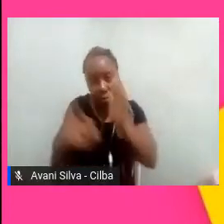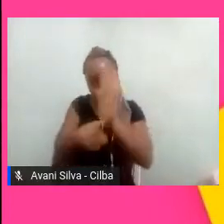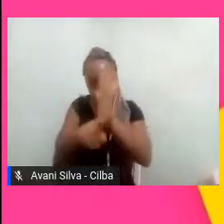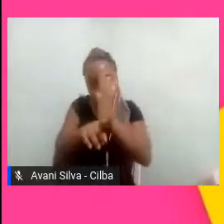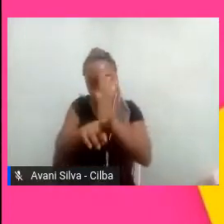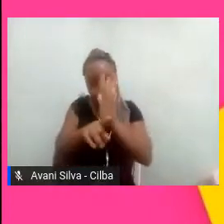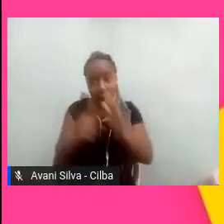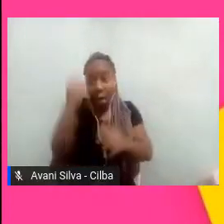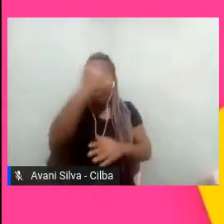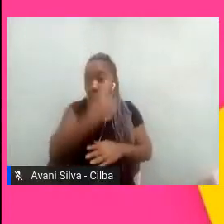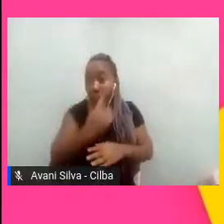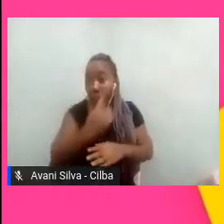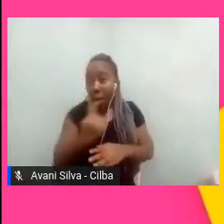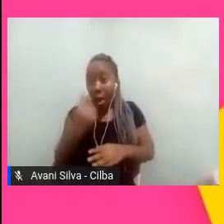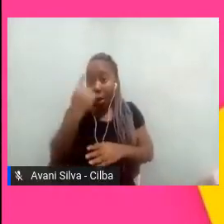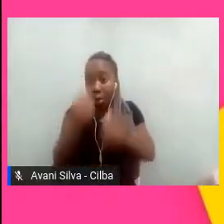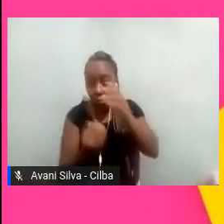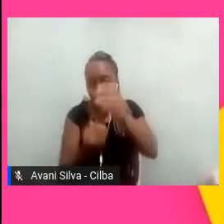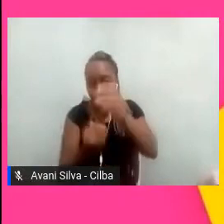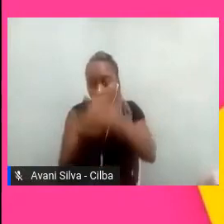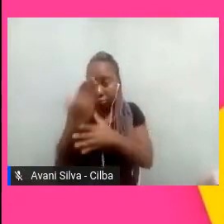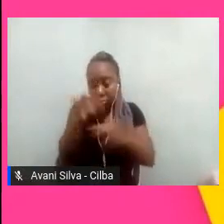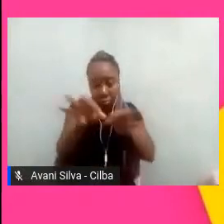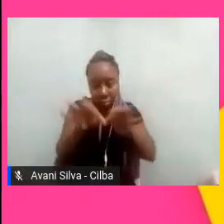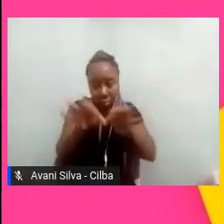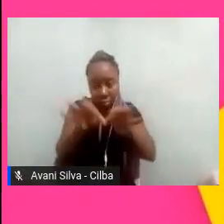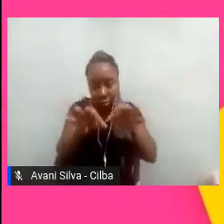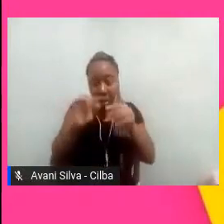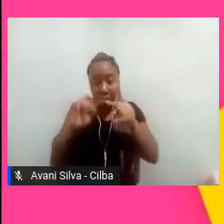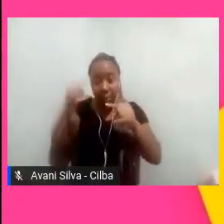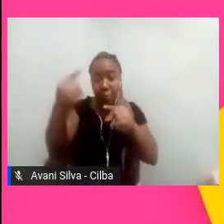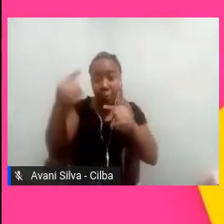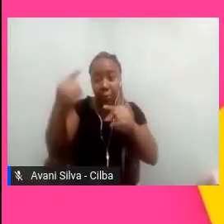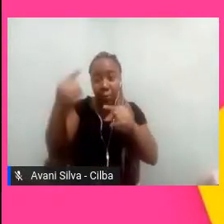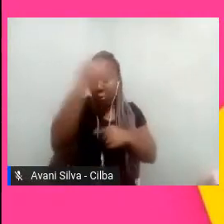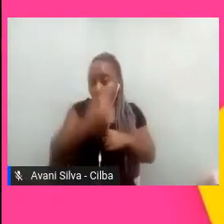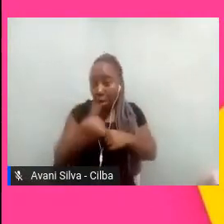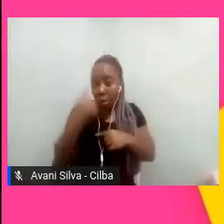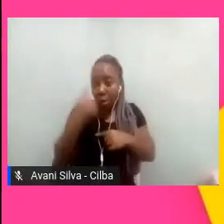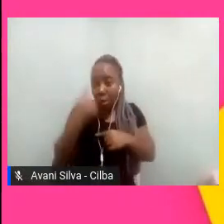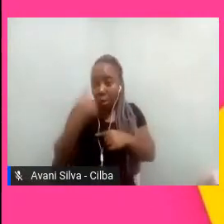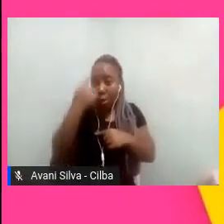e depois 1 hora falando sobre a robótica.